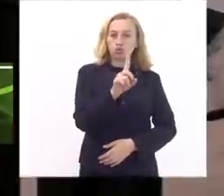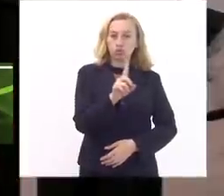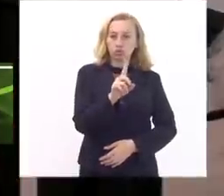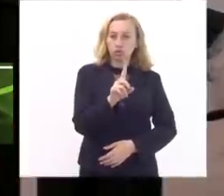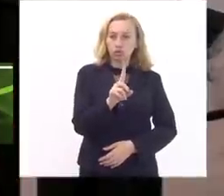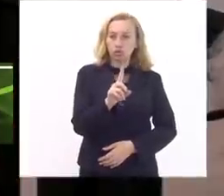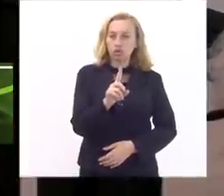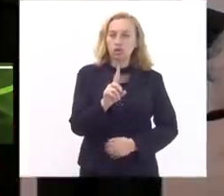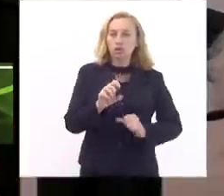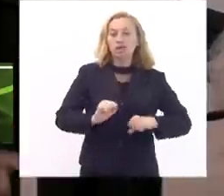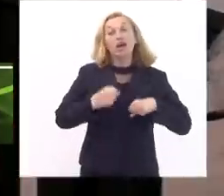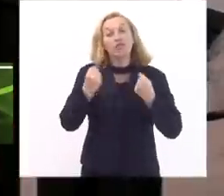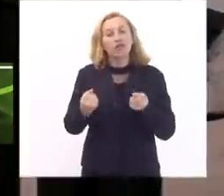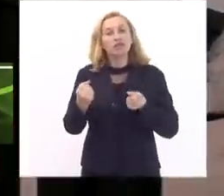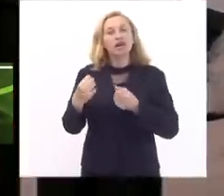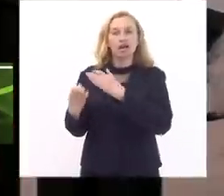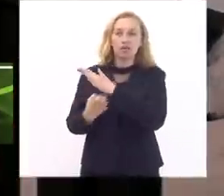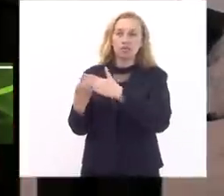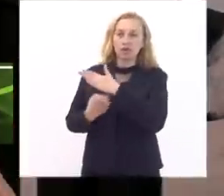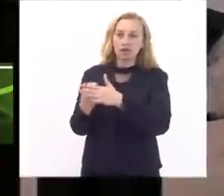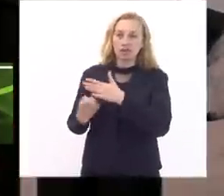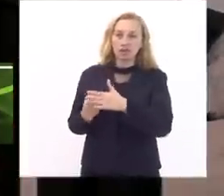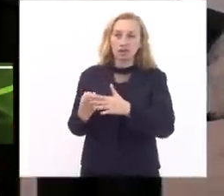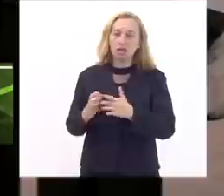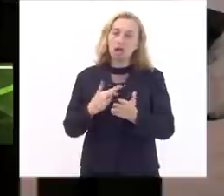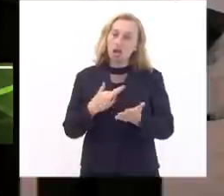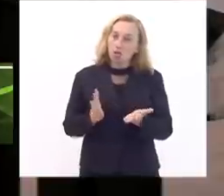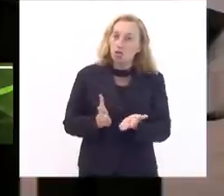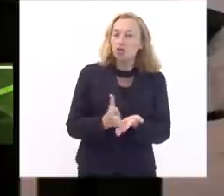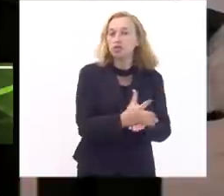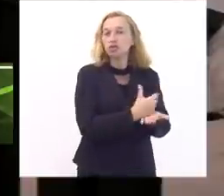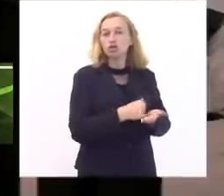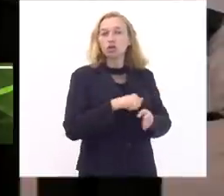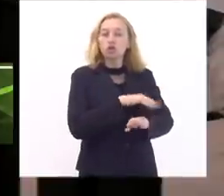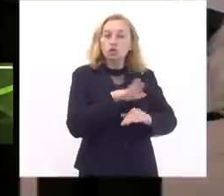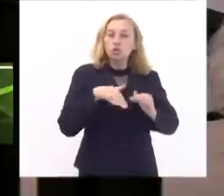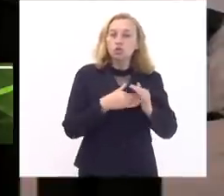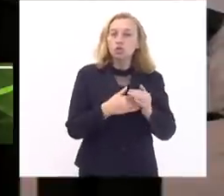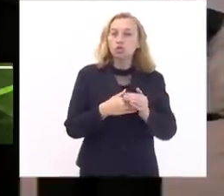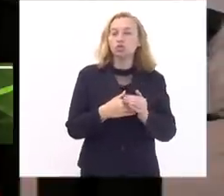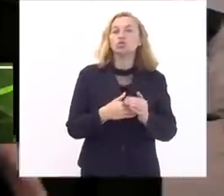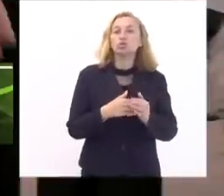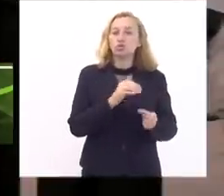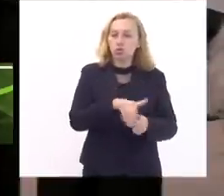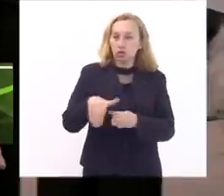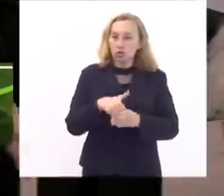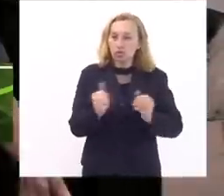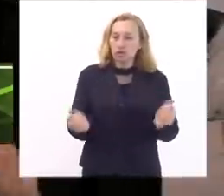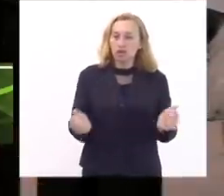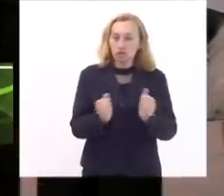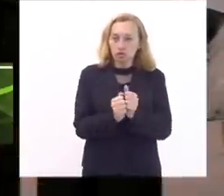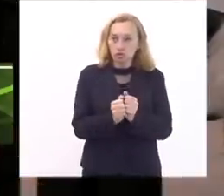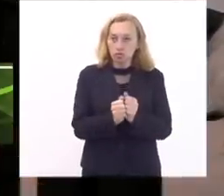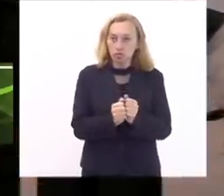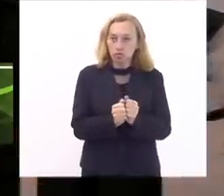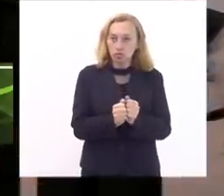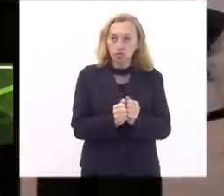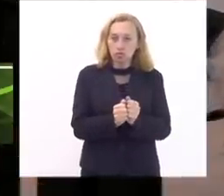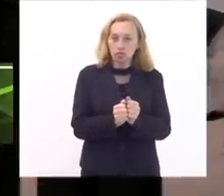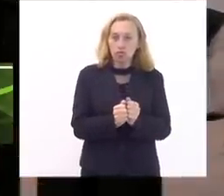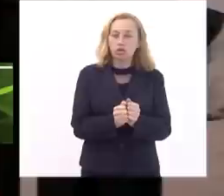CEDAE. Eu honrei todos os votos, você sabe muito bem disso, para estar do lado, inclusive para fazer o Cláudio virar